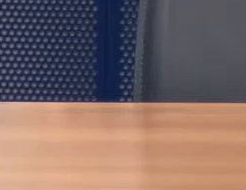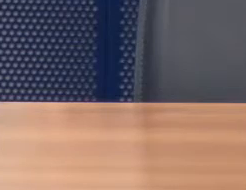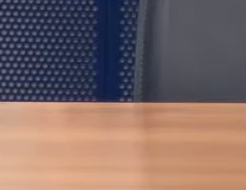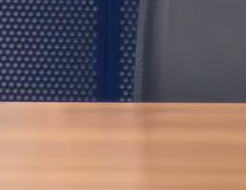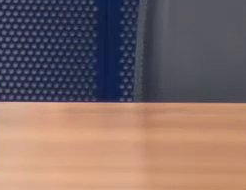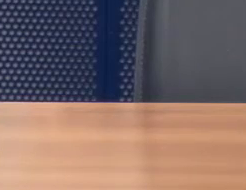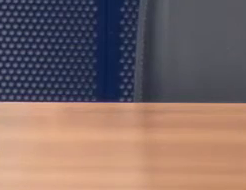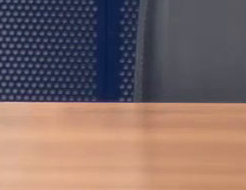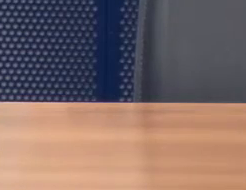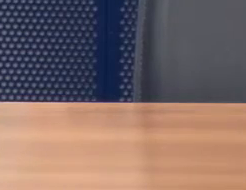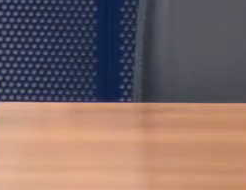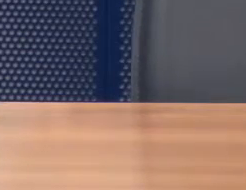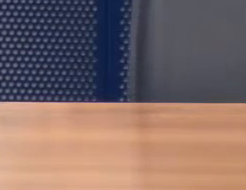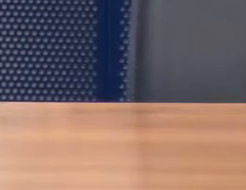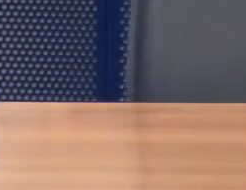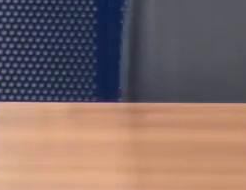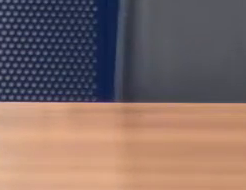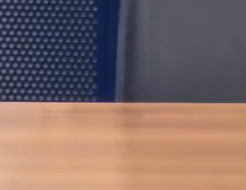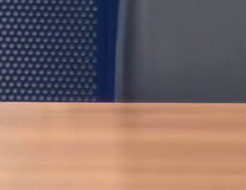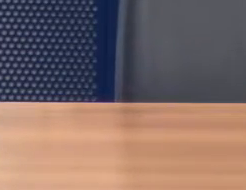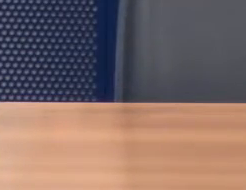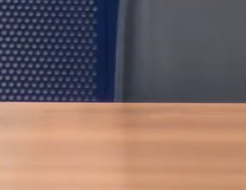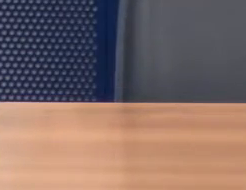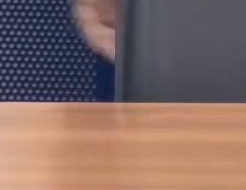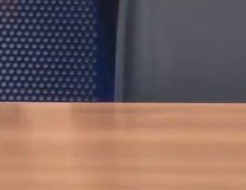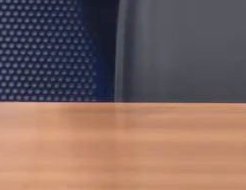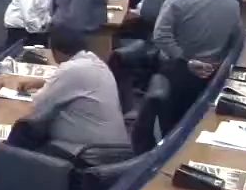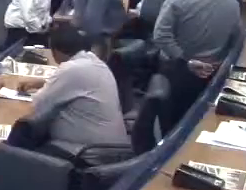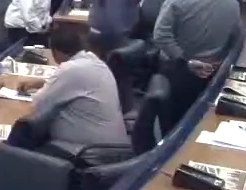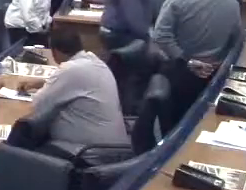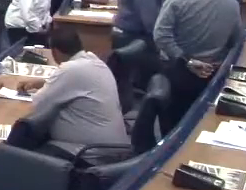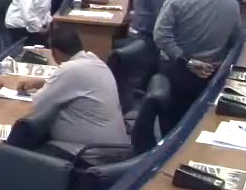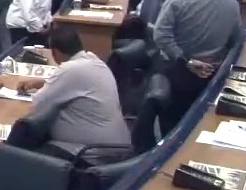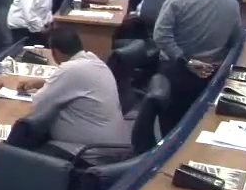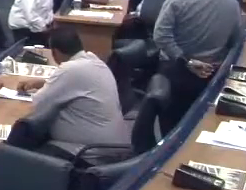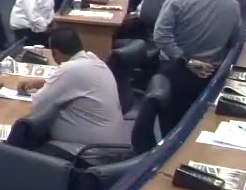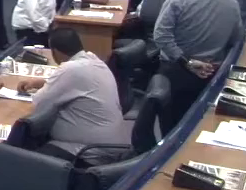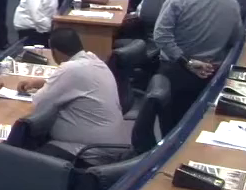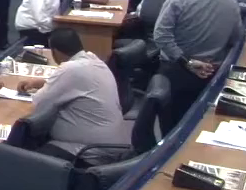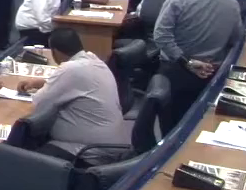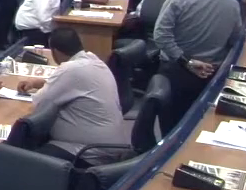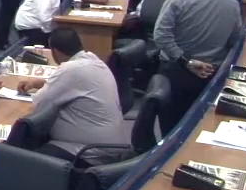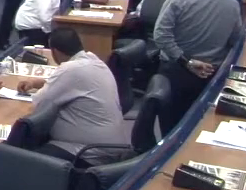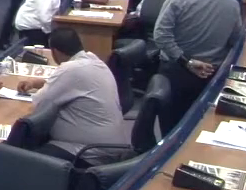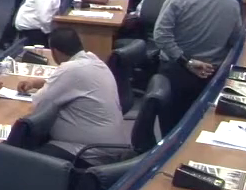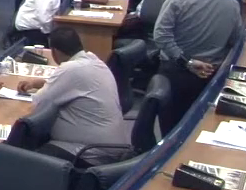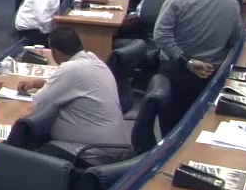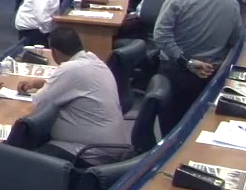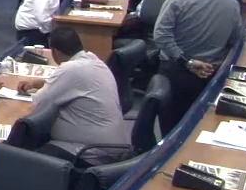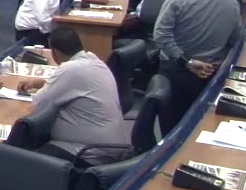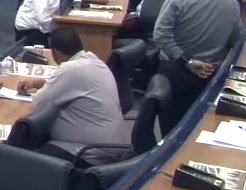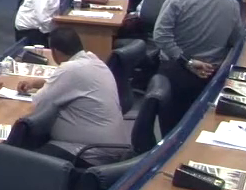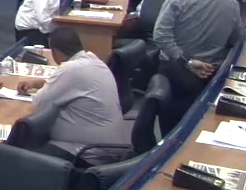Então, deixa eu acabar, colocar minha questão de ordem, eu tenho 2 minutos para fazer a conclusão.